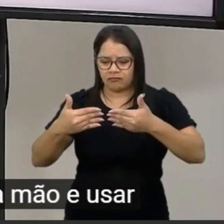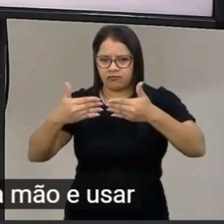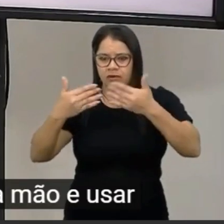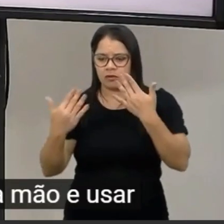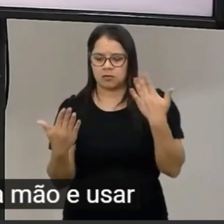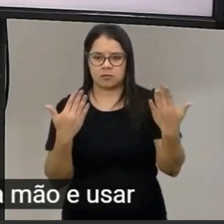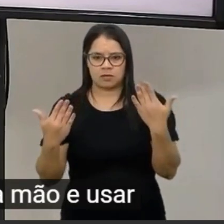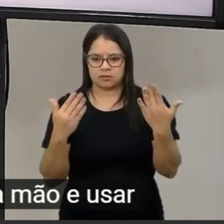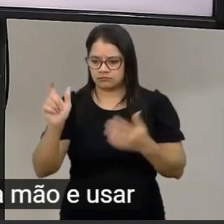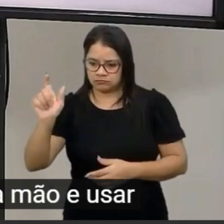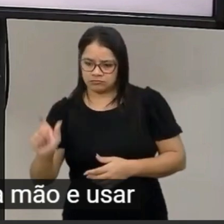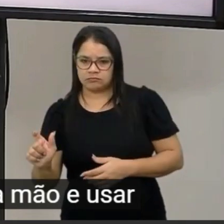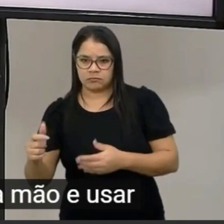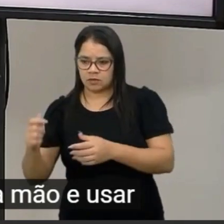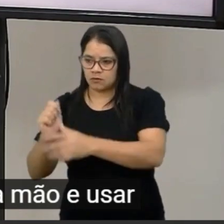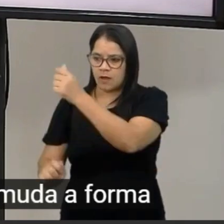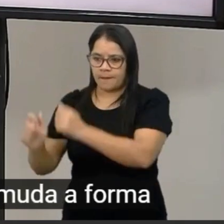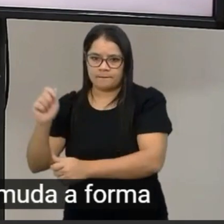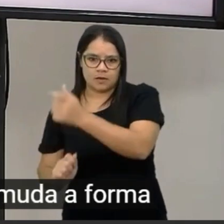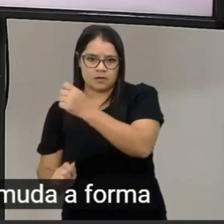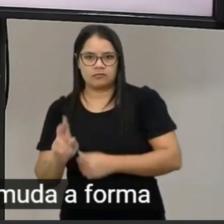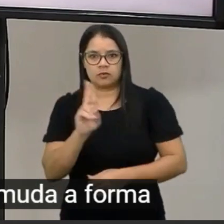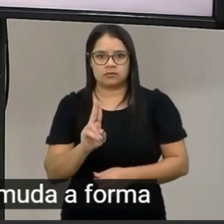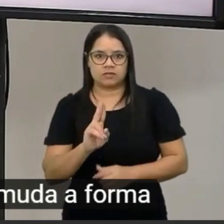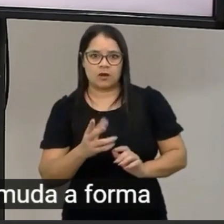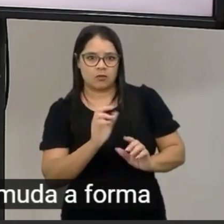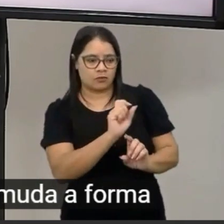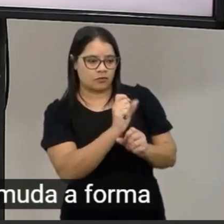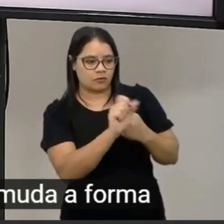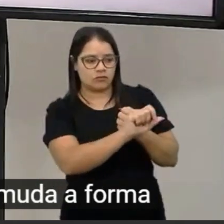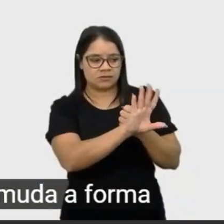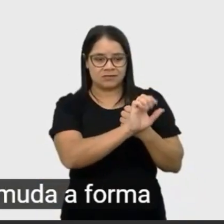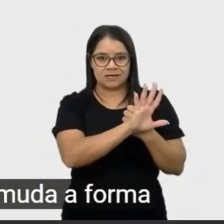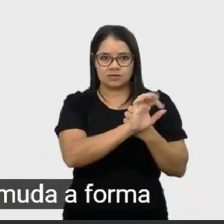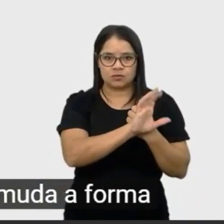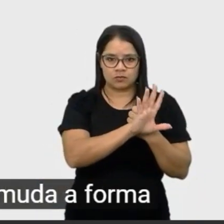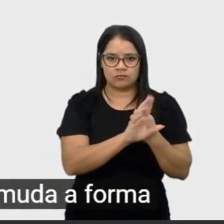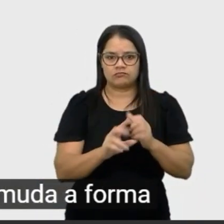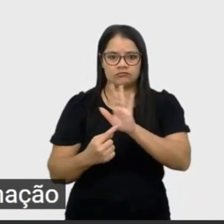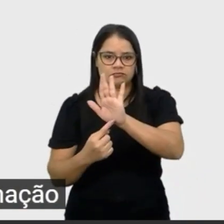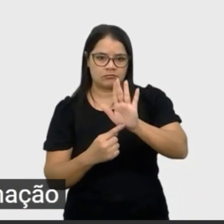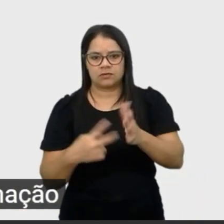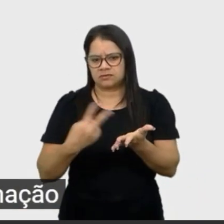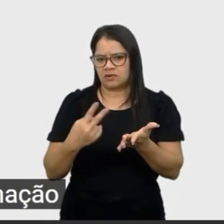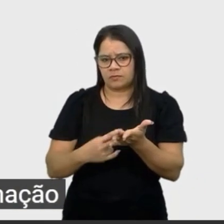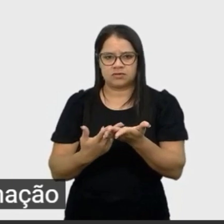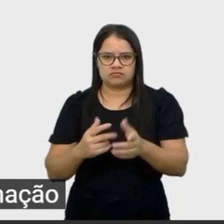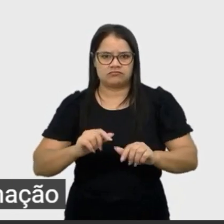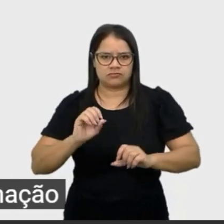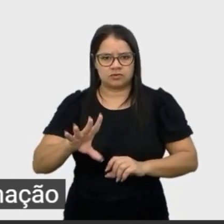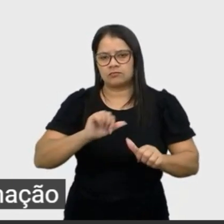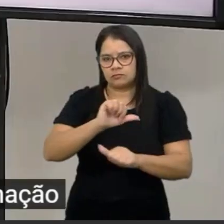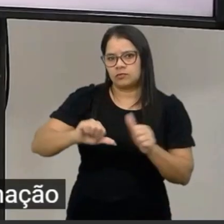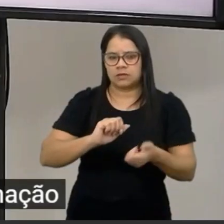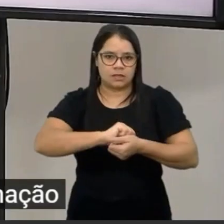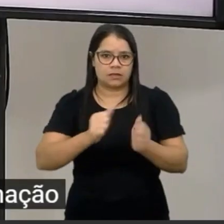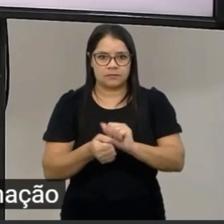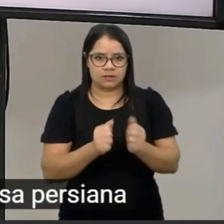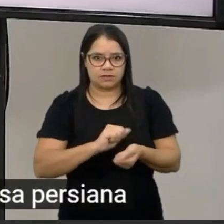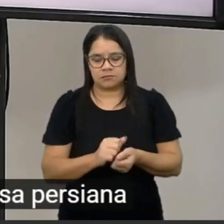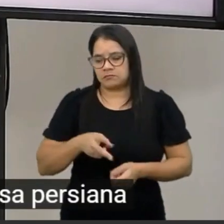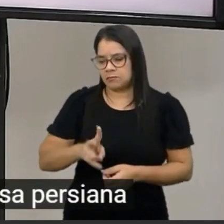um comparativo entre levantar a persiana com a mão e usar um sensor. Mostre que o princípio mecânico é o mesmo, só muda a forma de ativação. Então, mesmo que eu